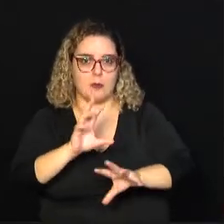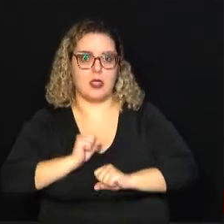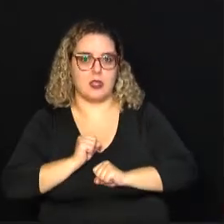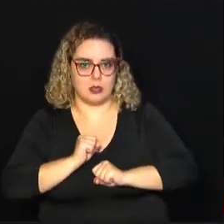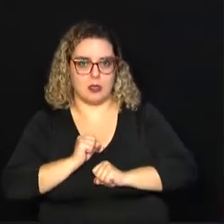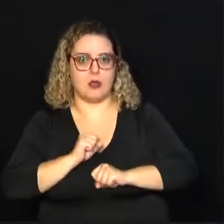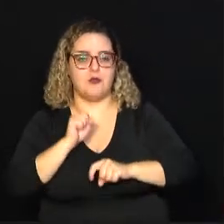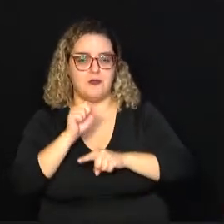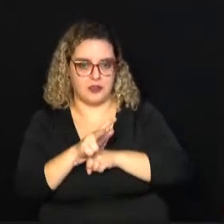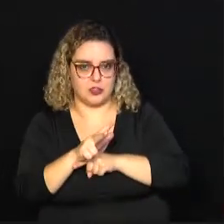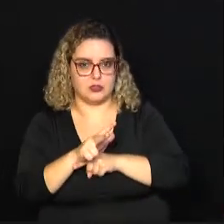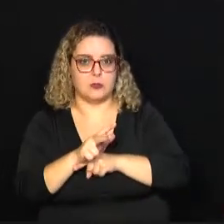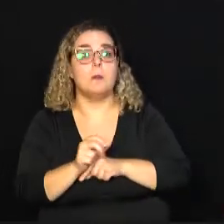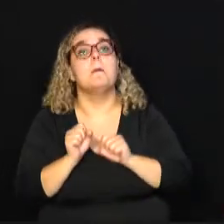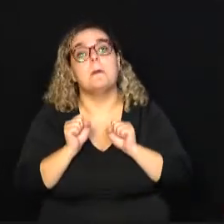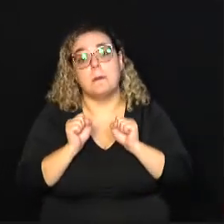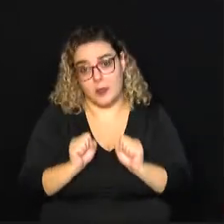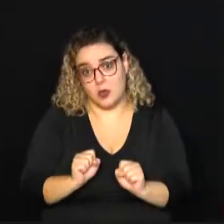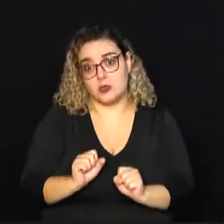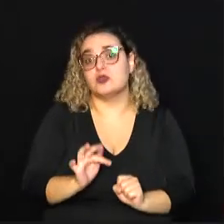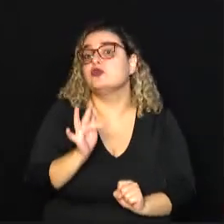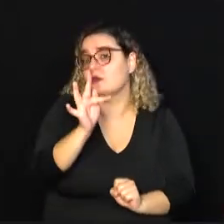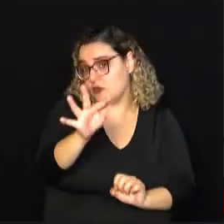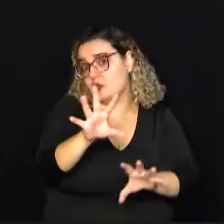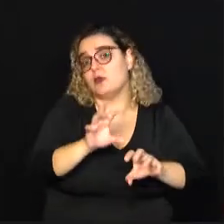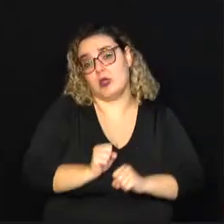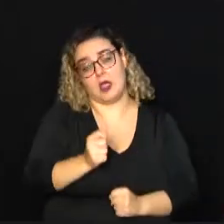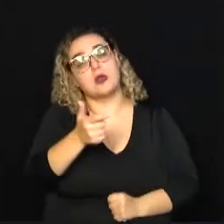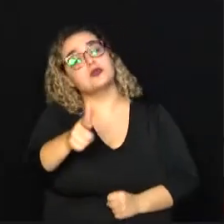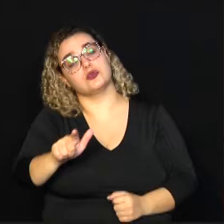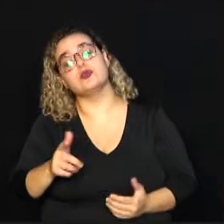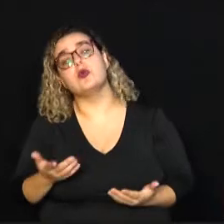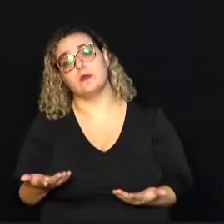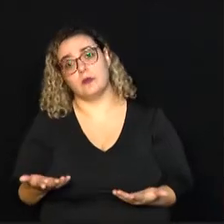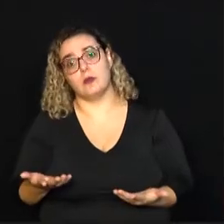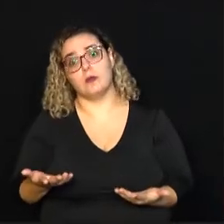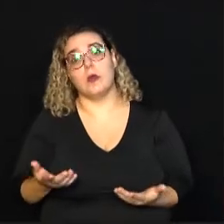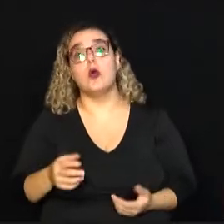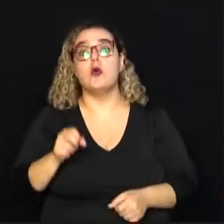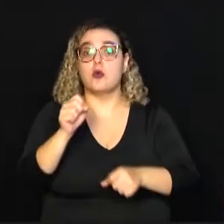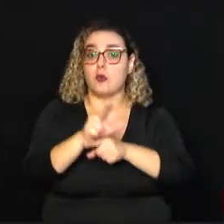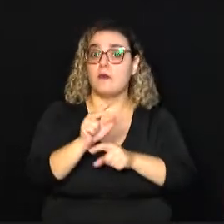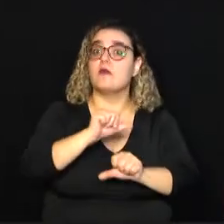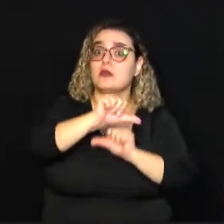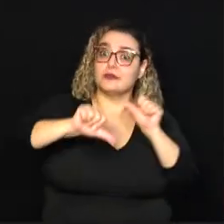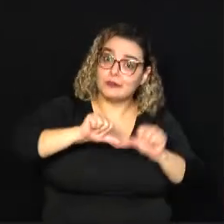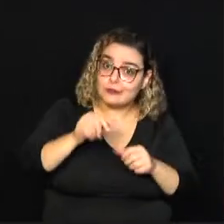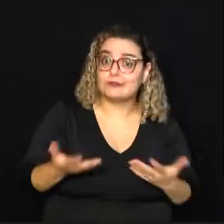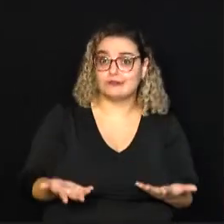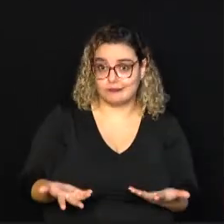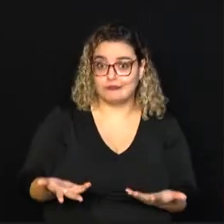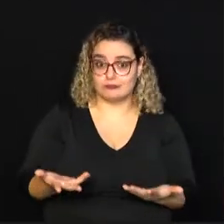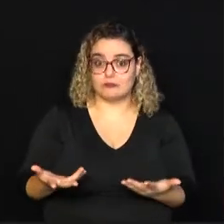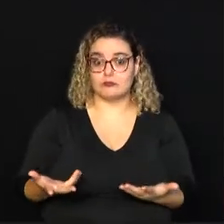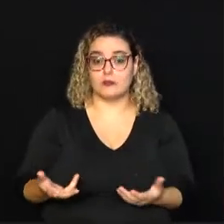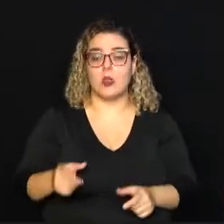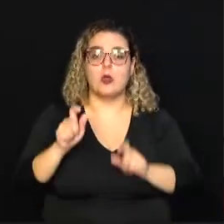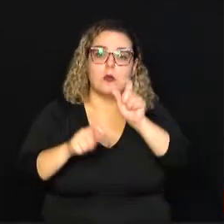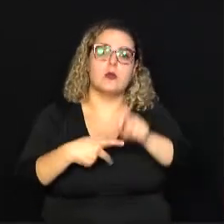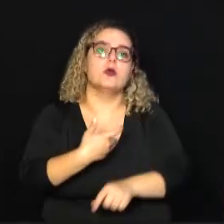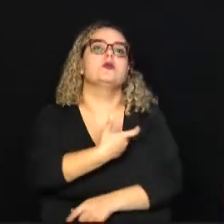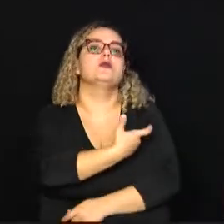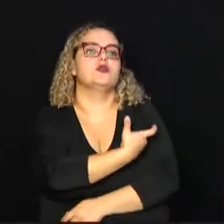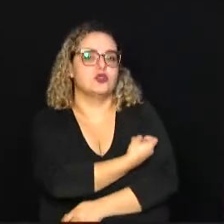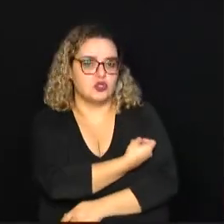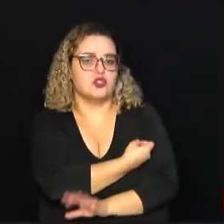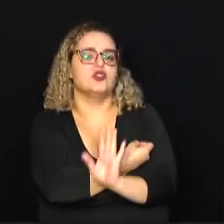muito rapidamente, então, passaram a ser estudadas, né? Elas foram confrontadas com o soro de pacientes que tomaram a vacina, foram